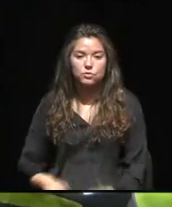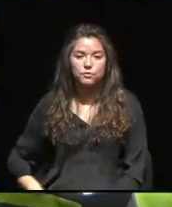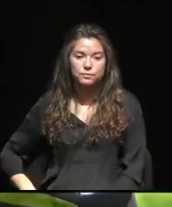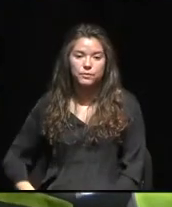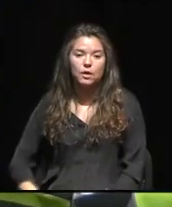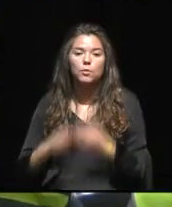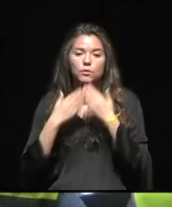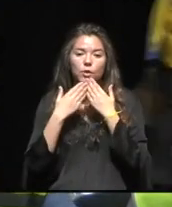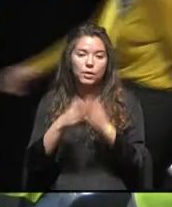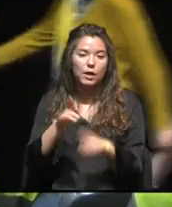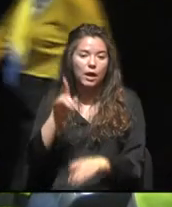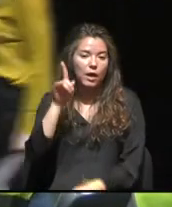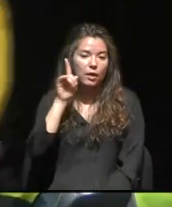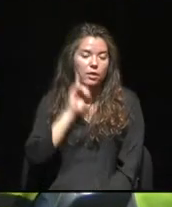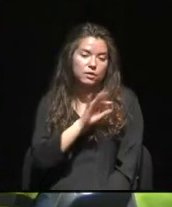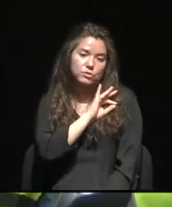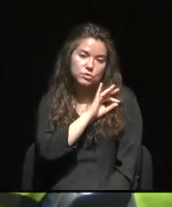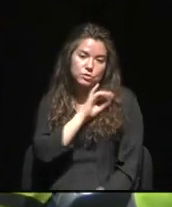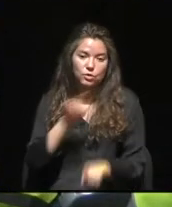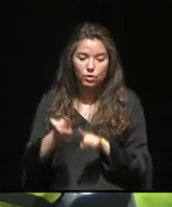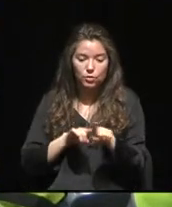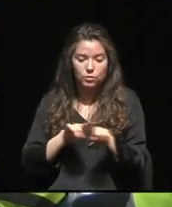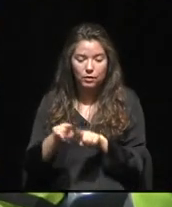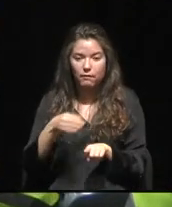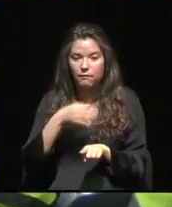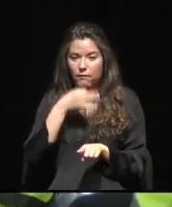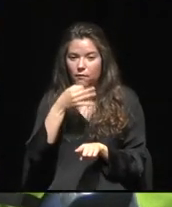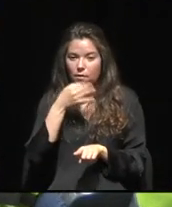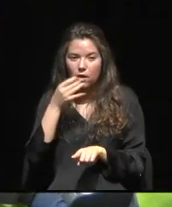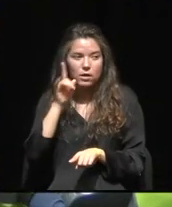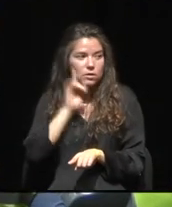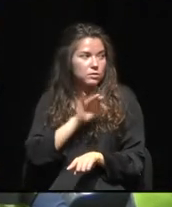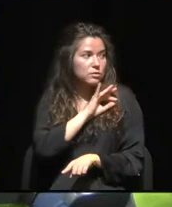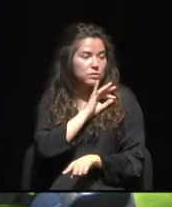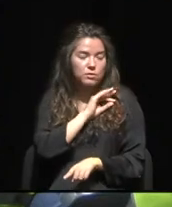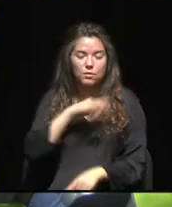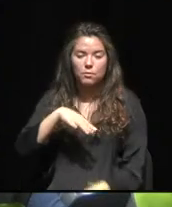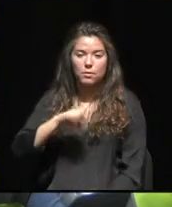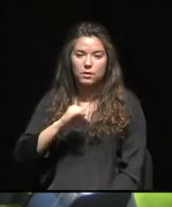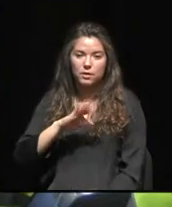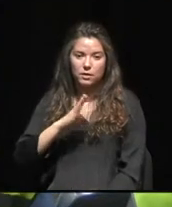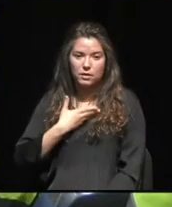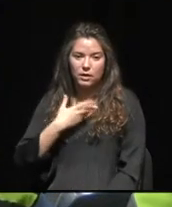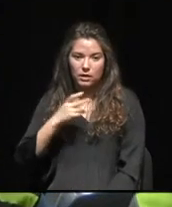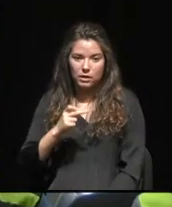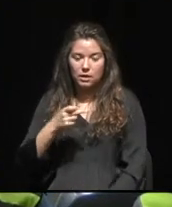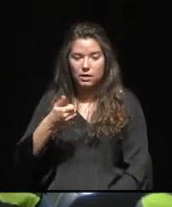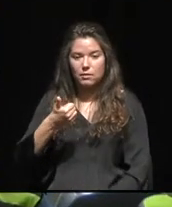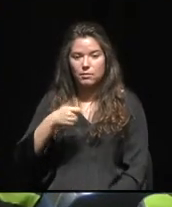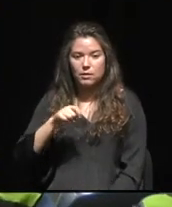Obrigada senhora deputada tem tem a palavra a senhora deputada Margarida BP